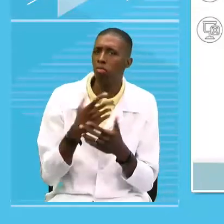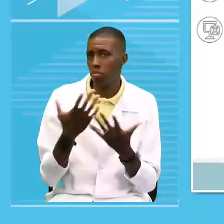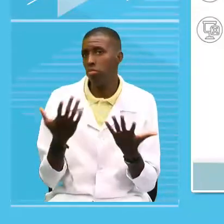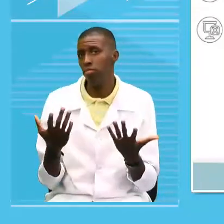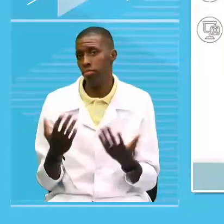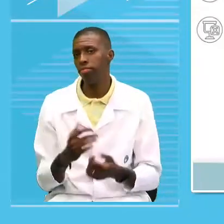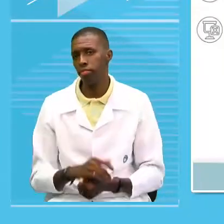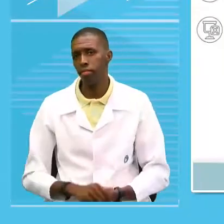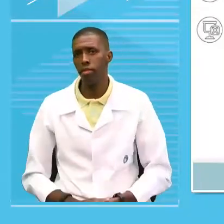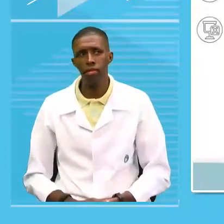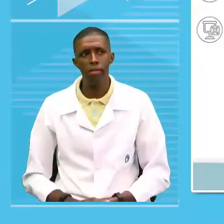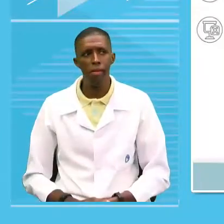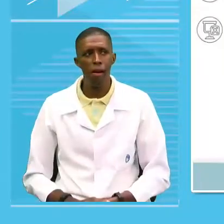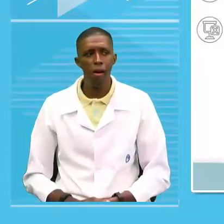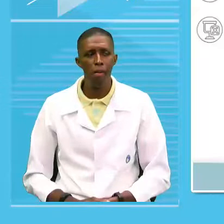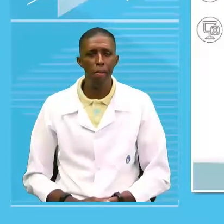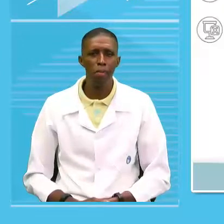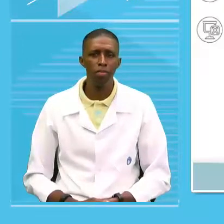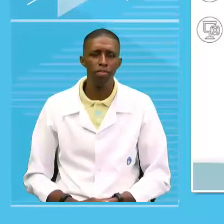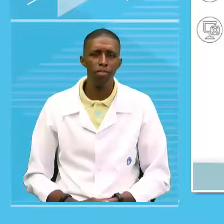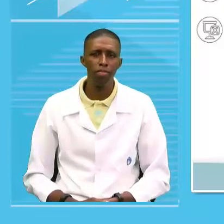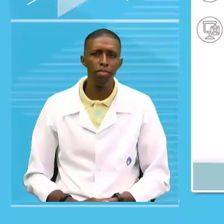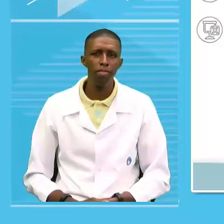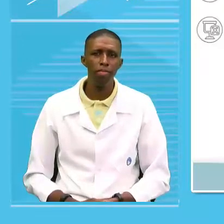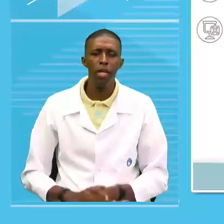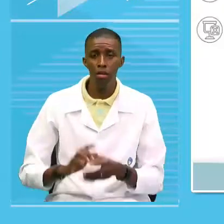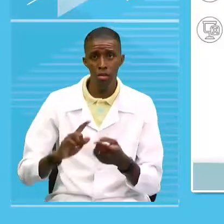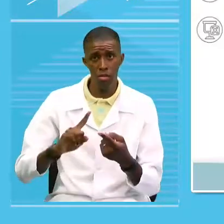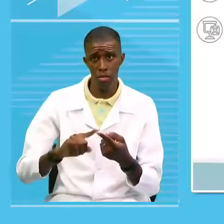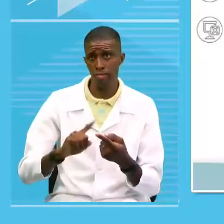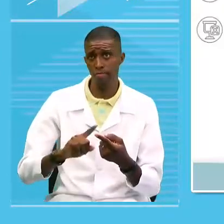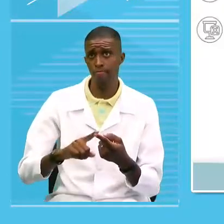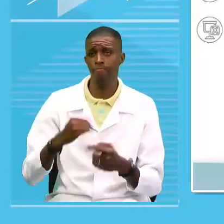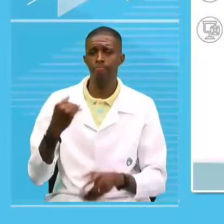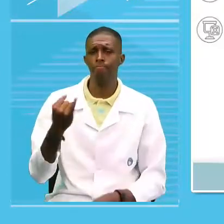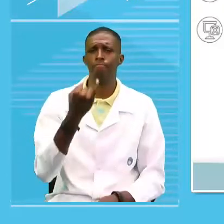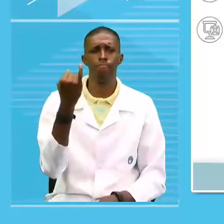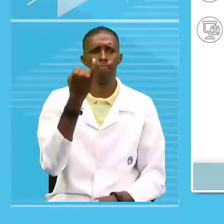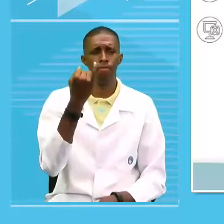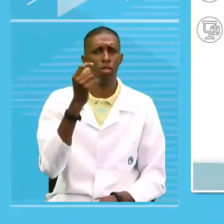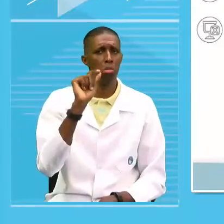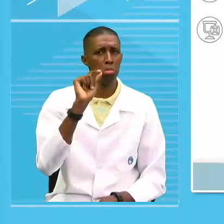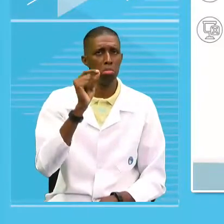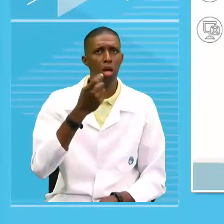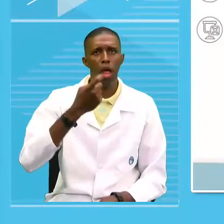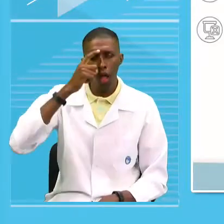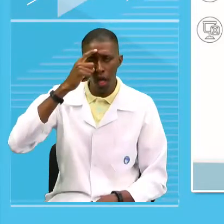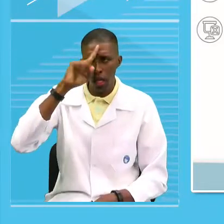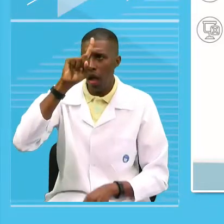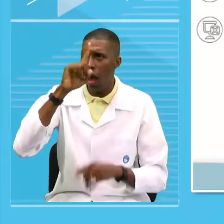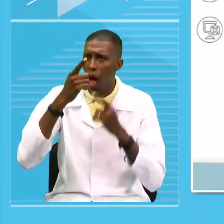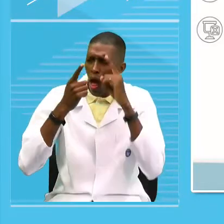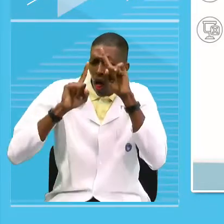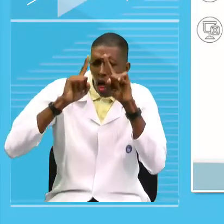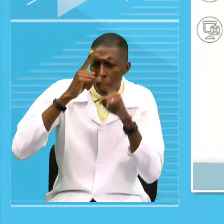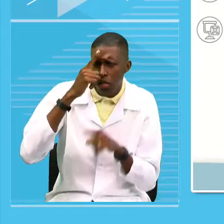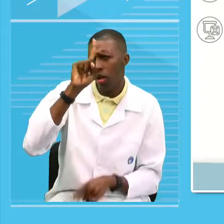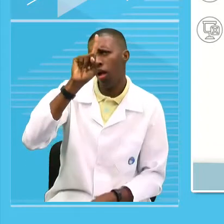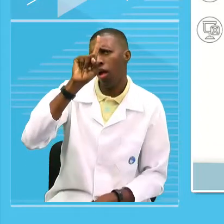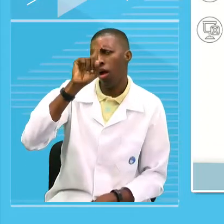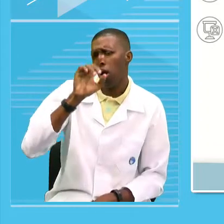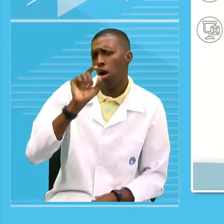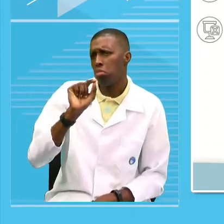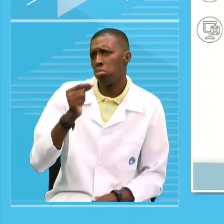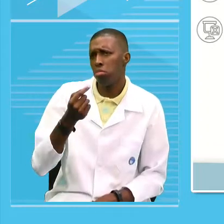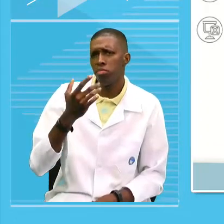recomendações é combinar a cultura geral né a ideia aqui gente é que nós estamos